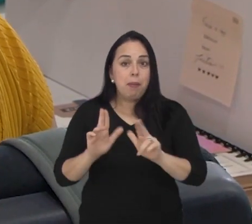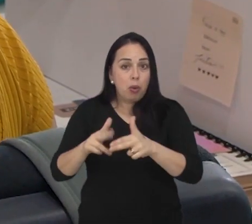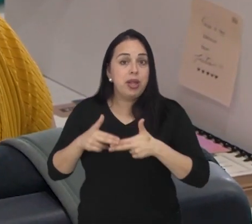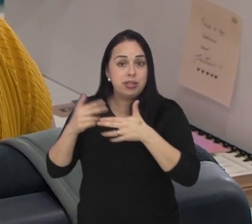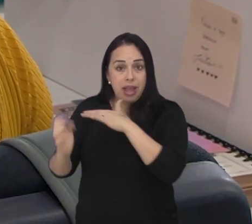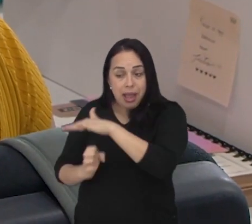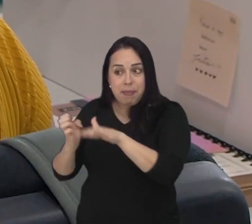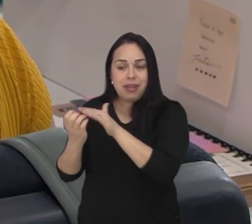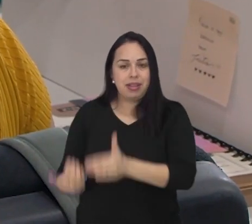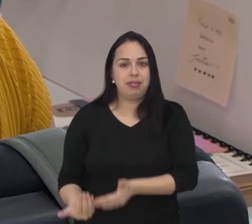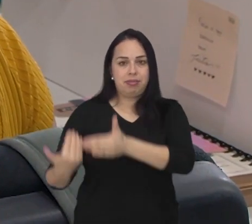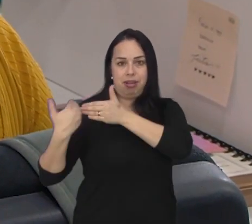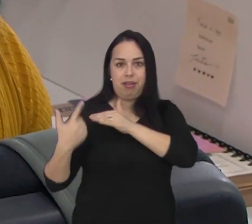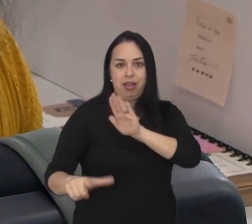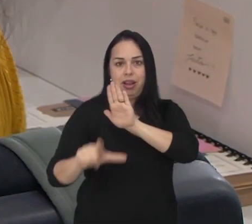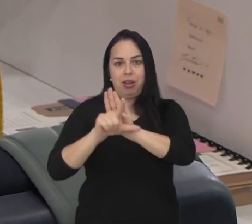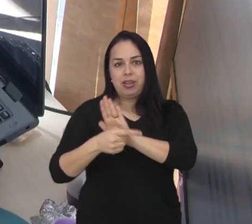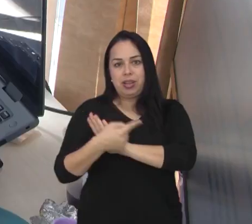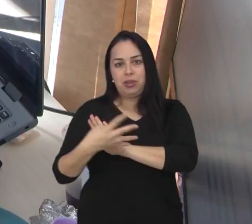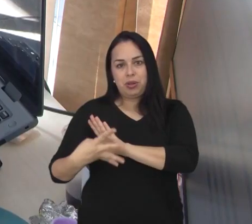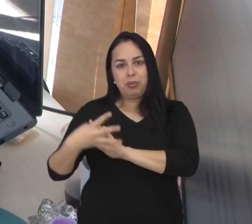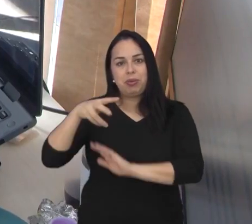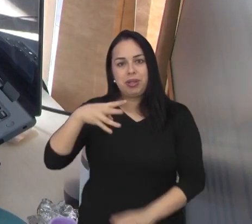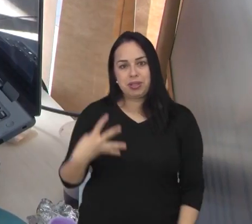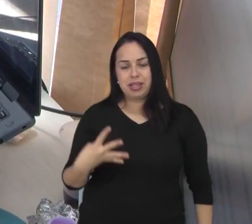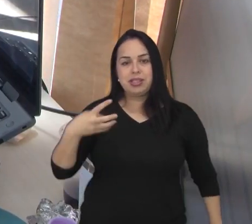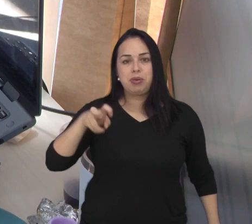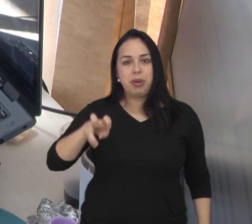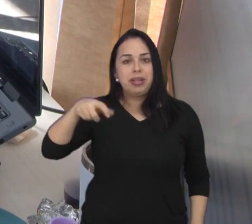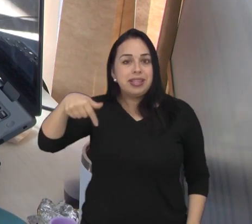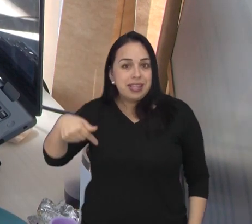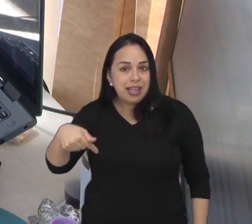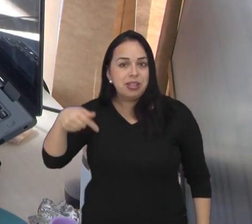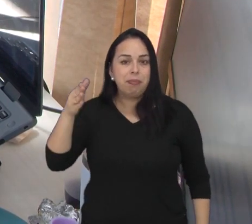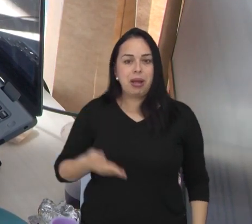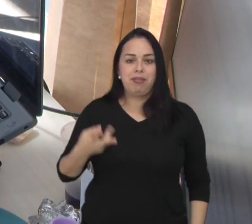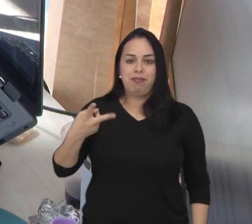assédio é uma responsabilidade corporativa. A Lei